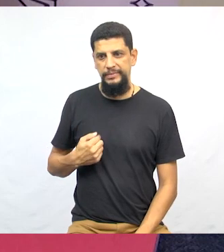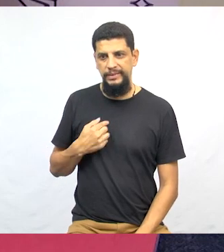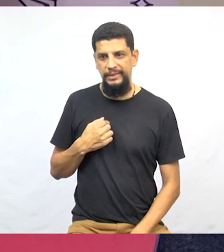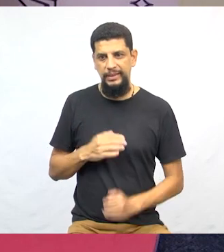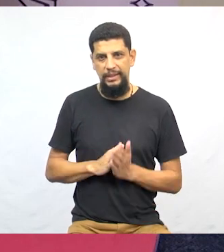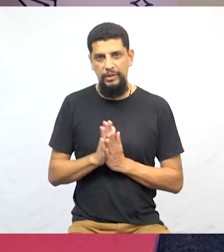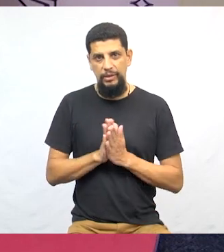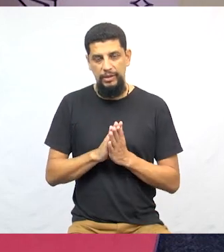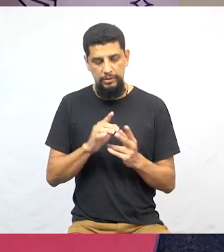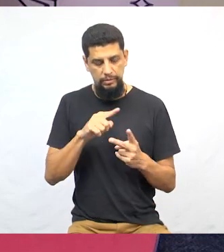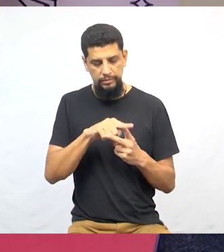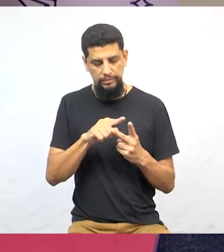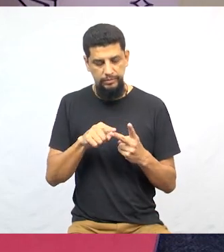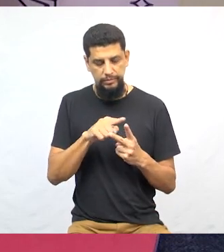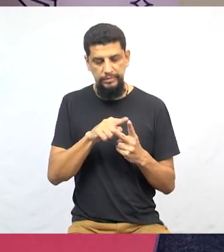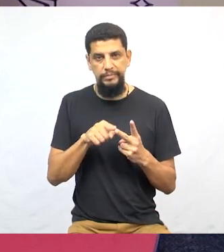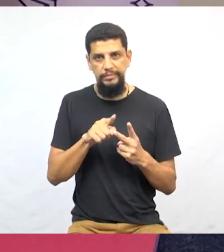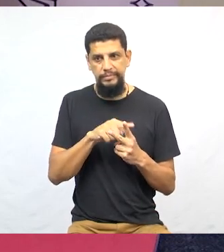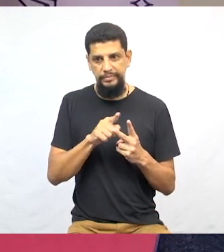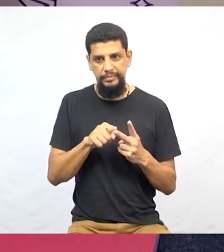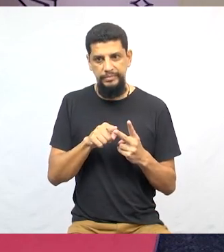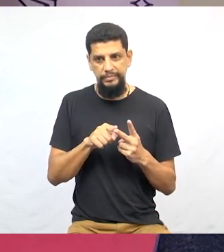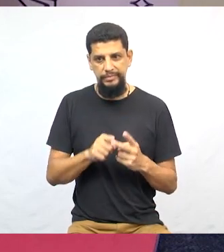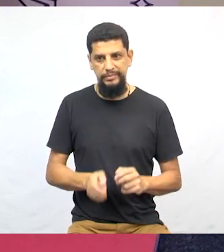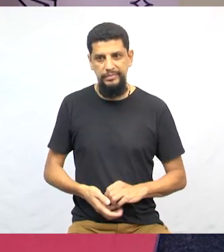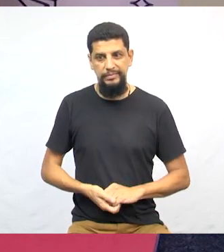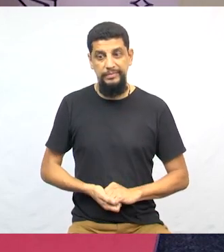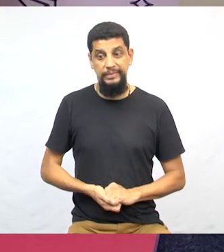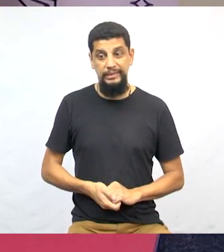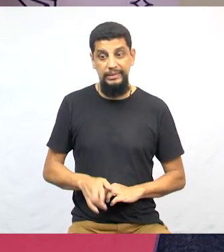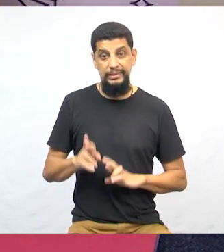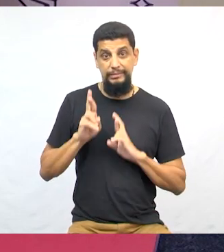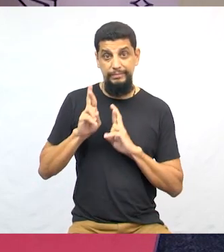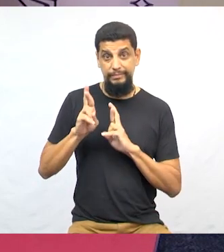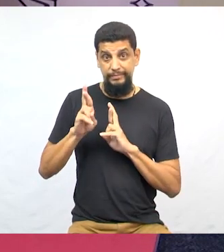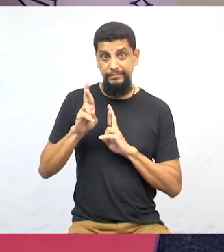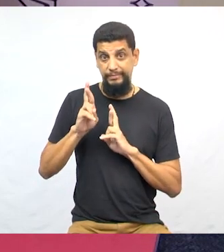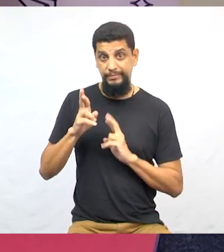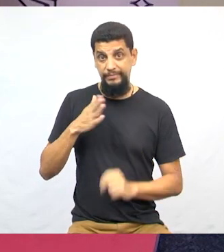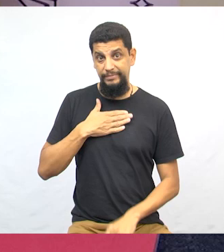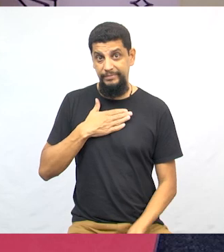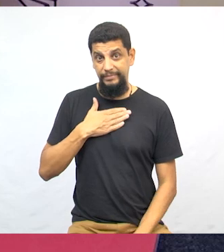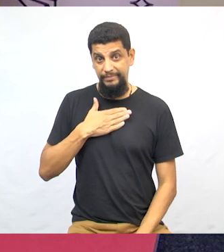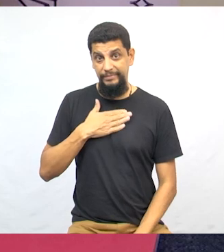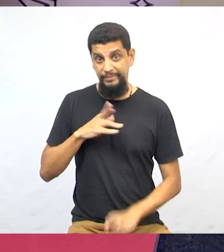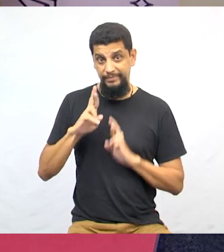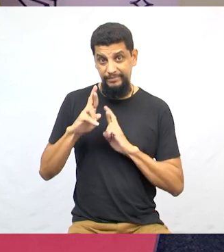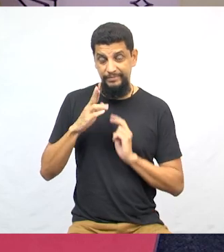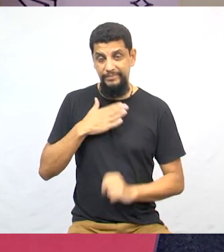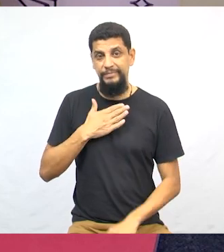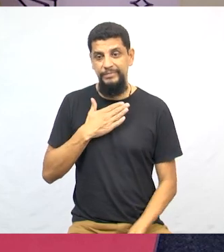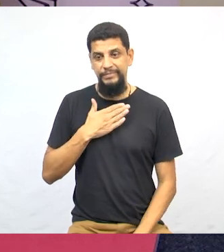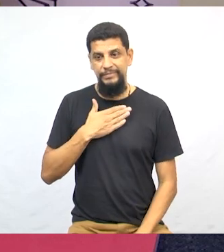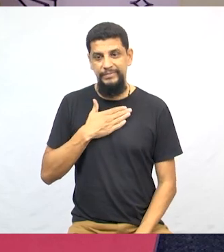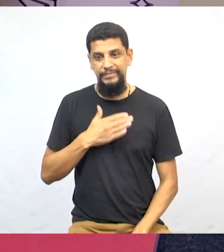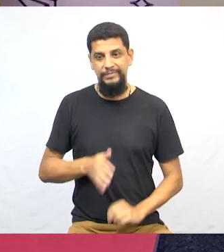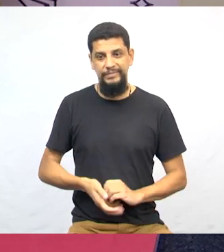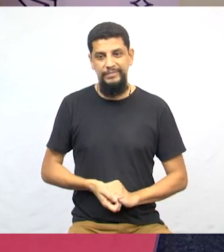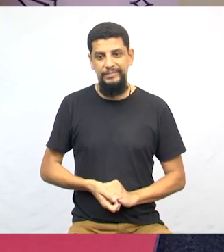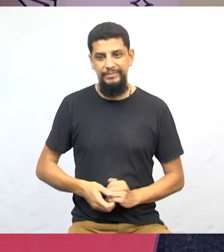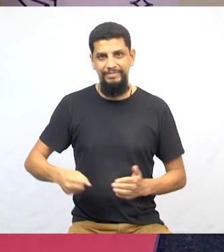agora é a minha vez. Ah, que agora são 2. Estava esperando a terceira. Ai, torçam por mim, crianças. Torçam por mim.